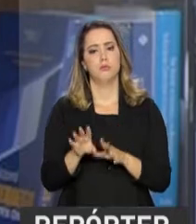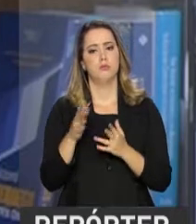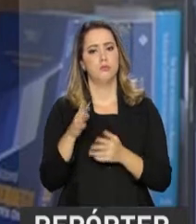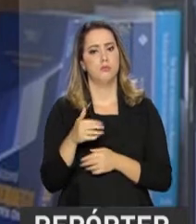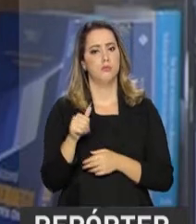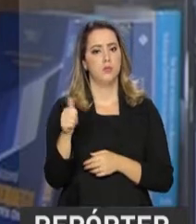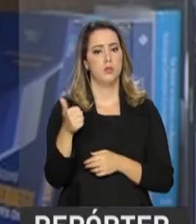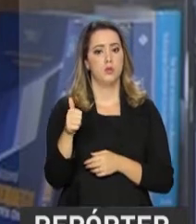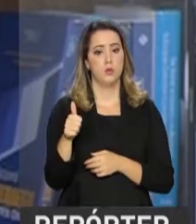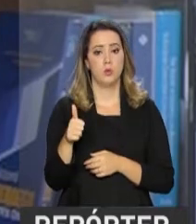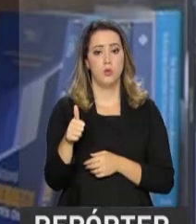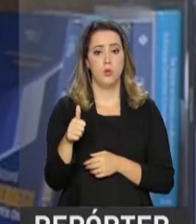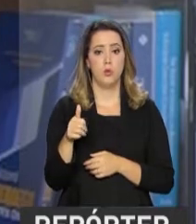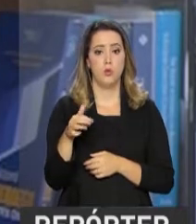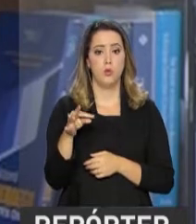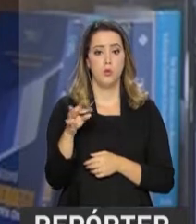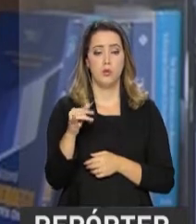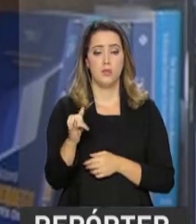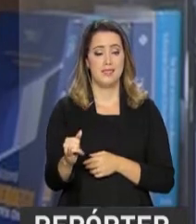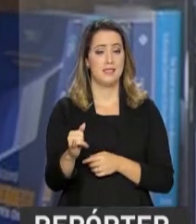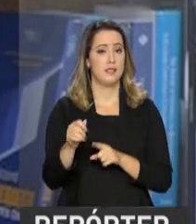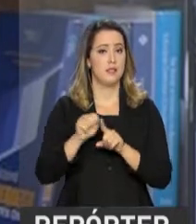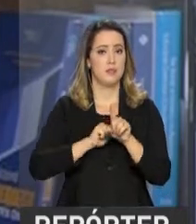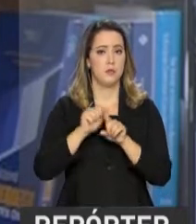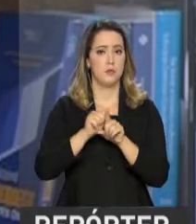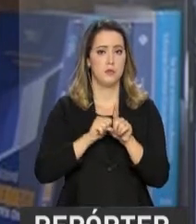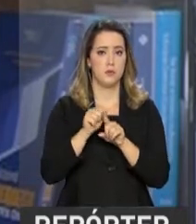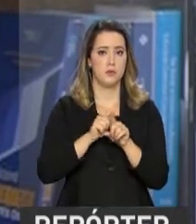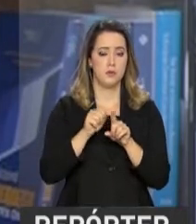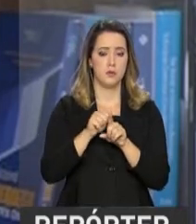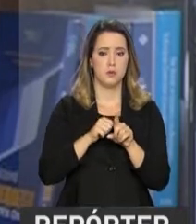de 11 trimestres que roubou